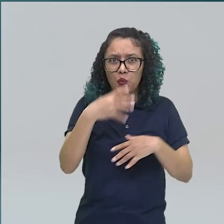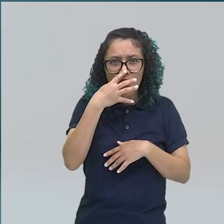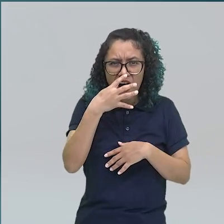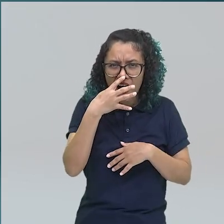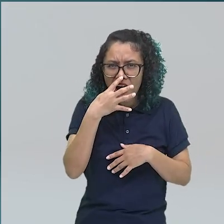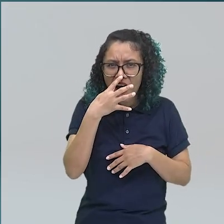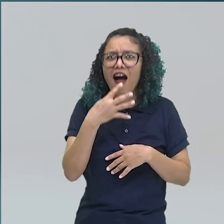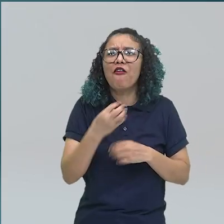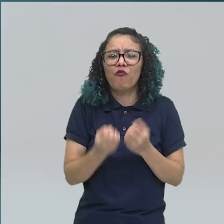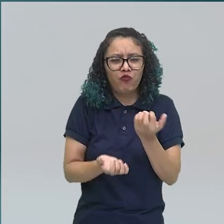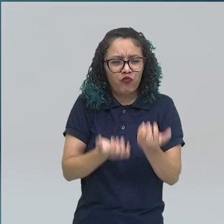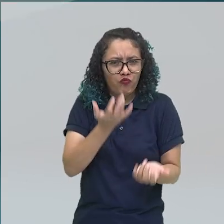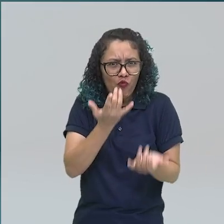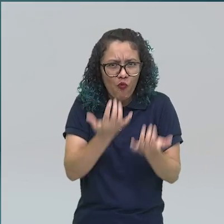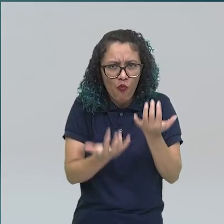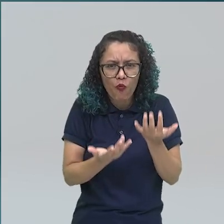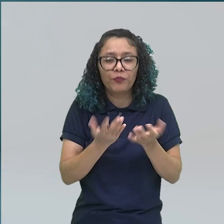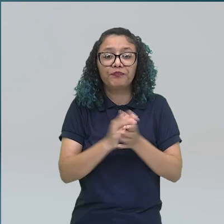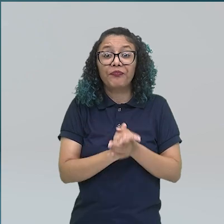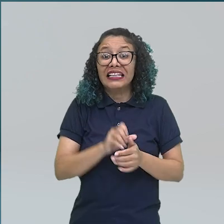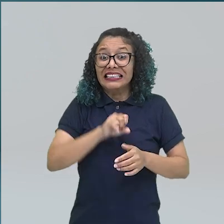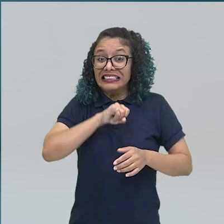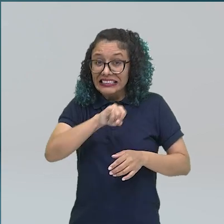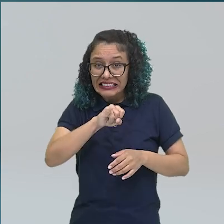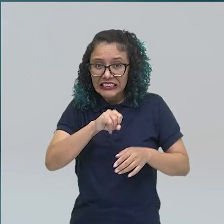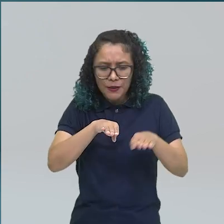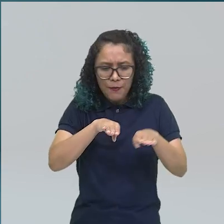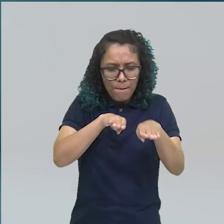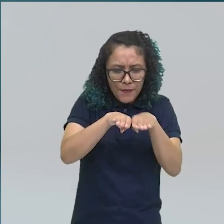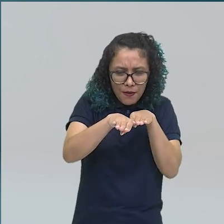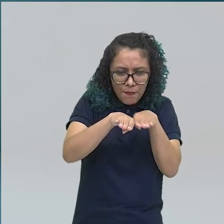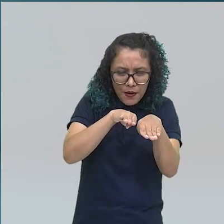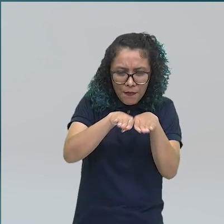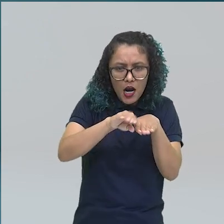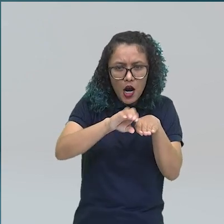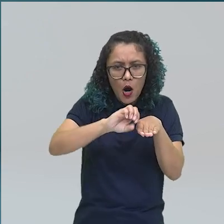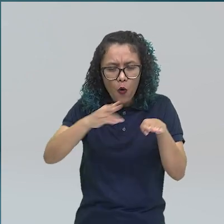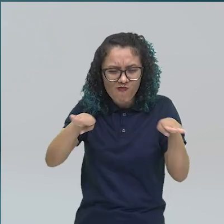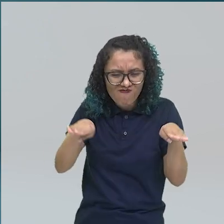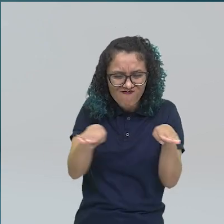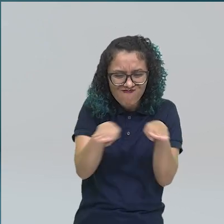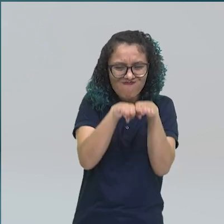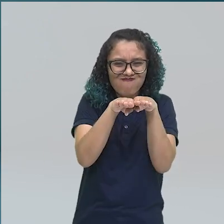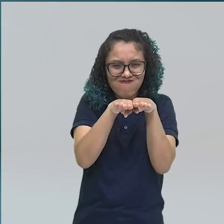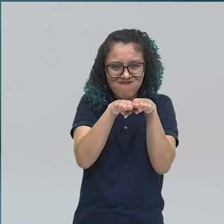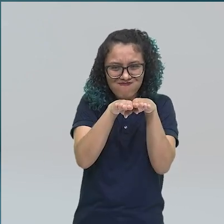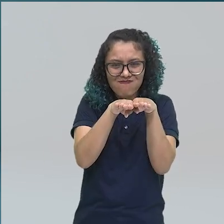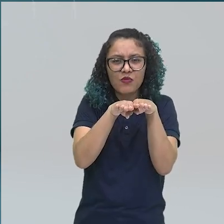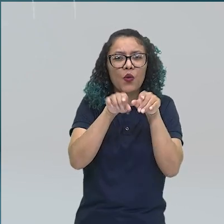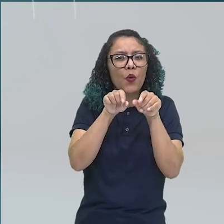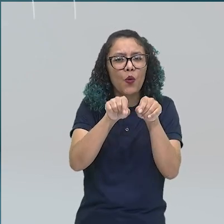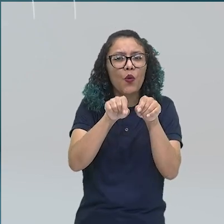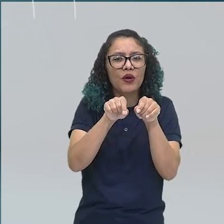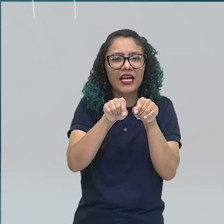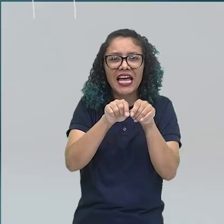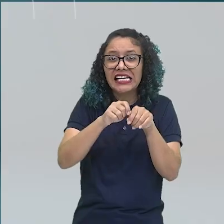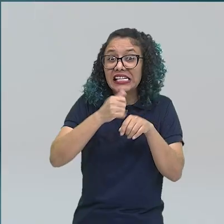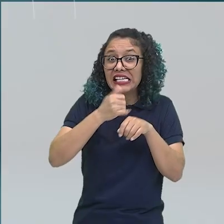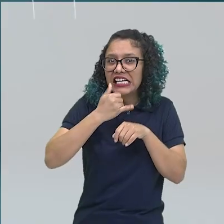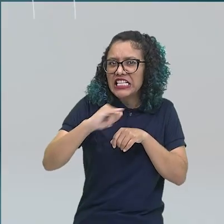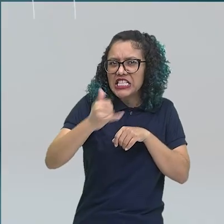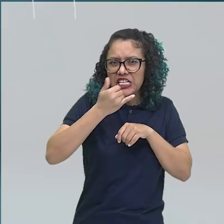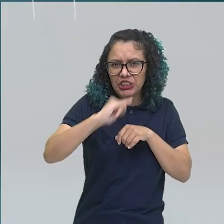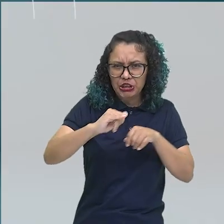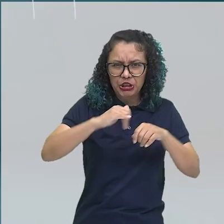e fúria. Quando as placas se raspam ou se encaixam bruscamente, liberam uma enorme quantidade de